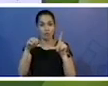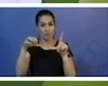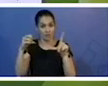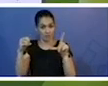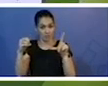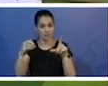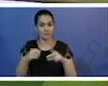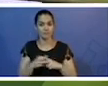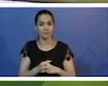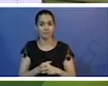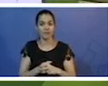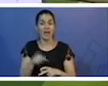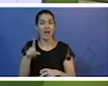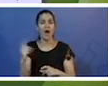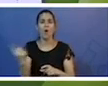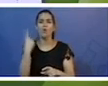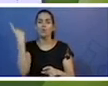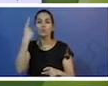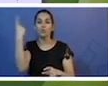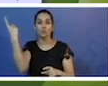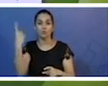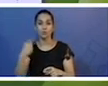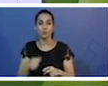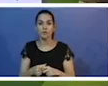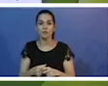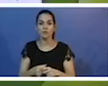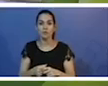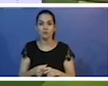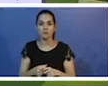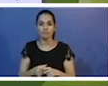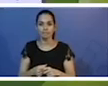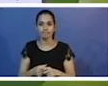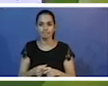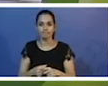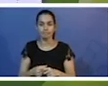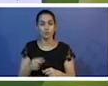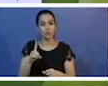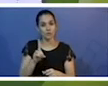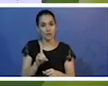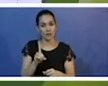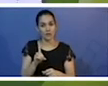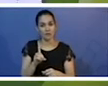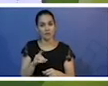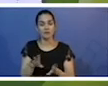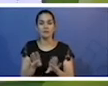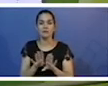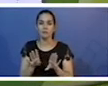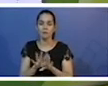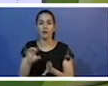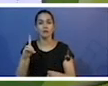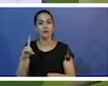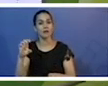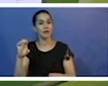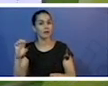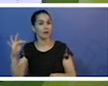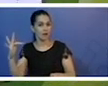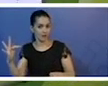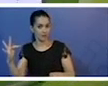Ele é a altura relativa do vértice D e do triângulo DEF, ou